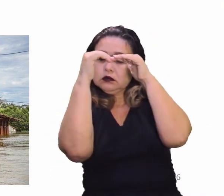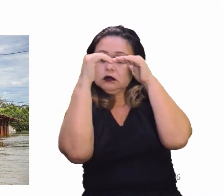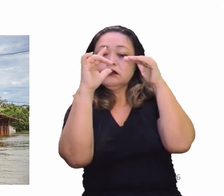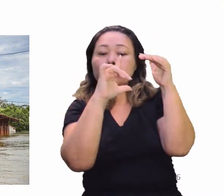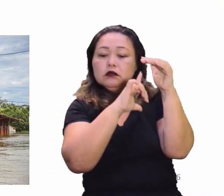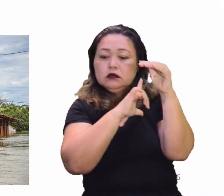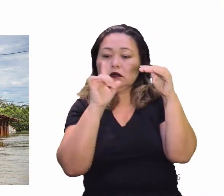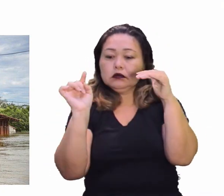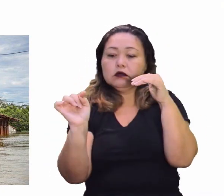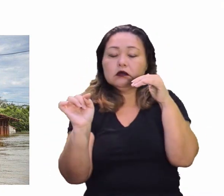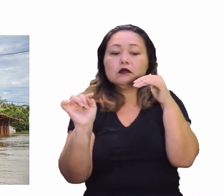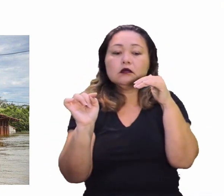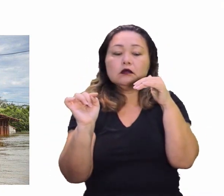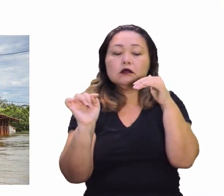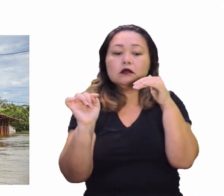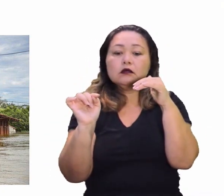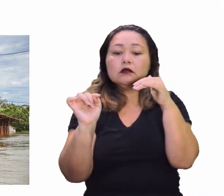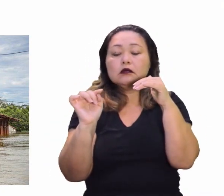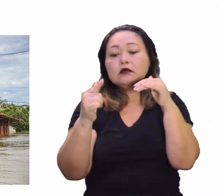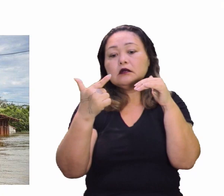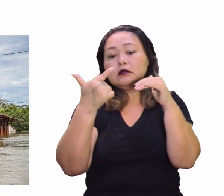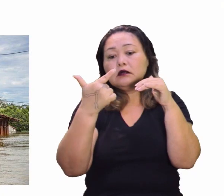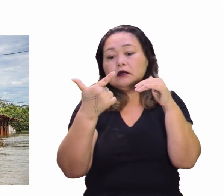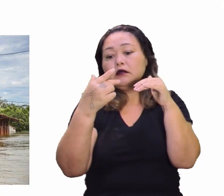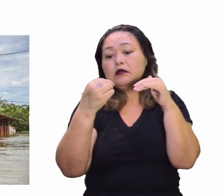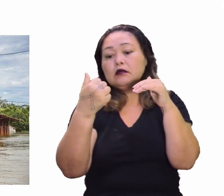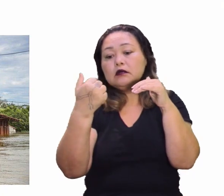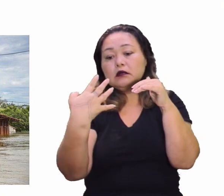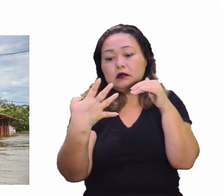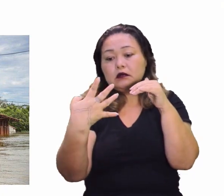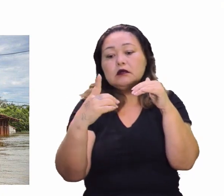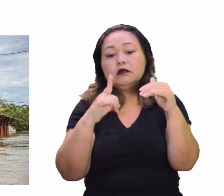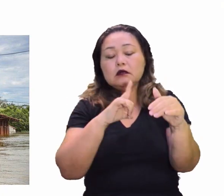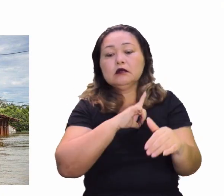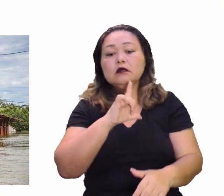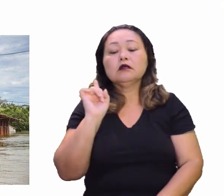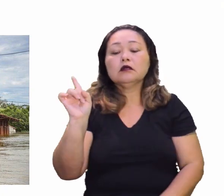em 2014. E